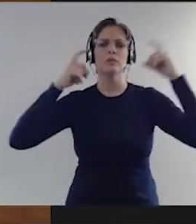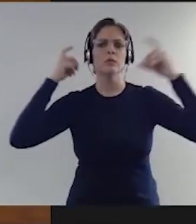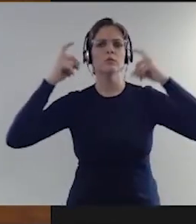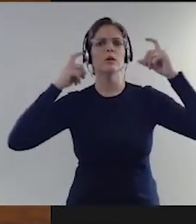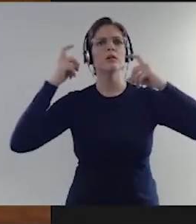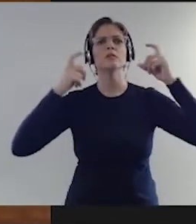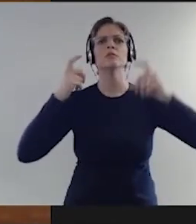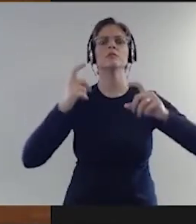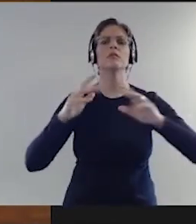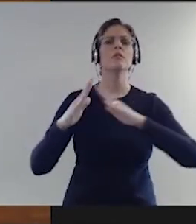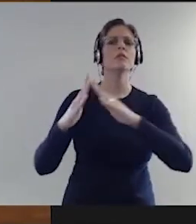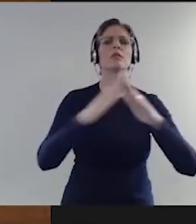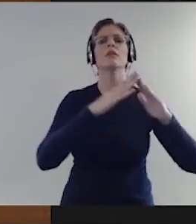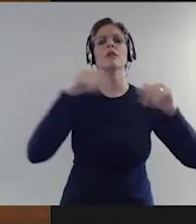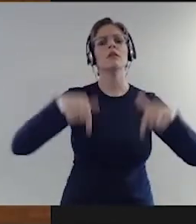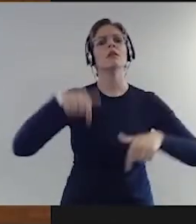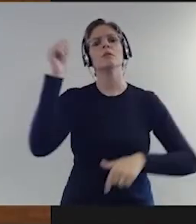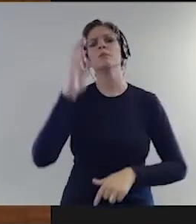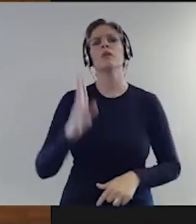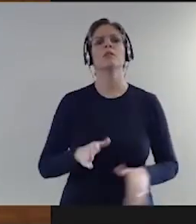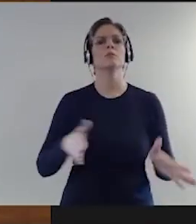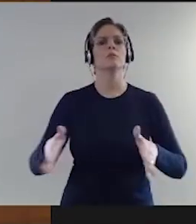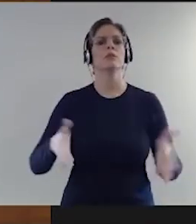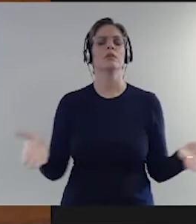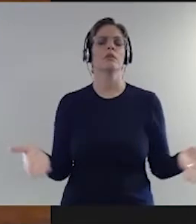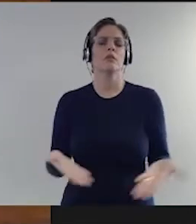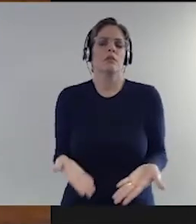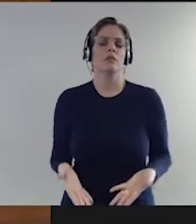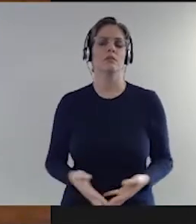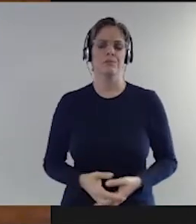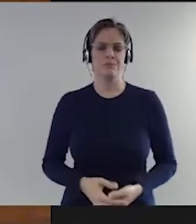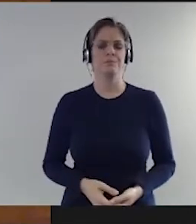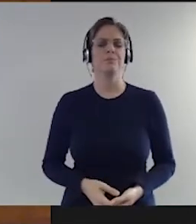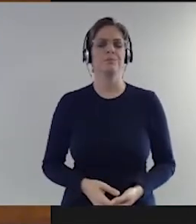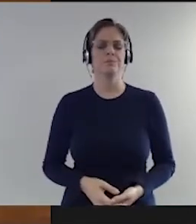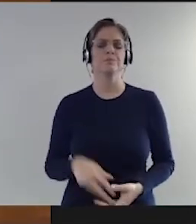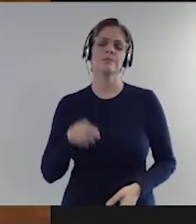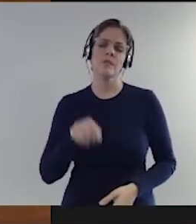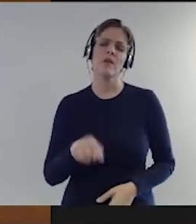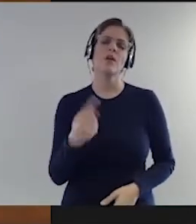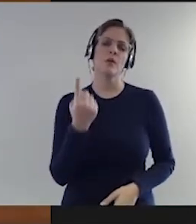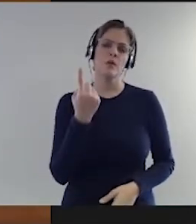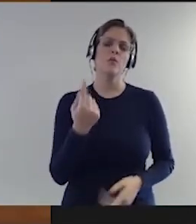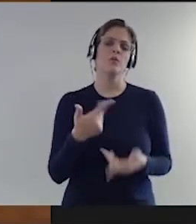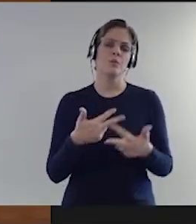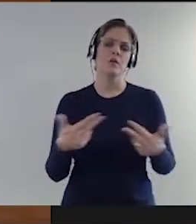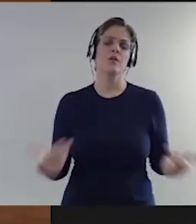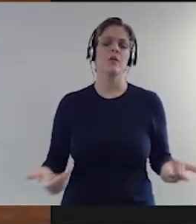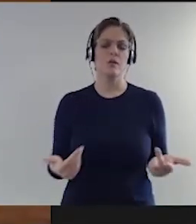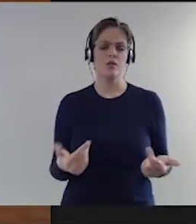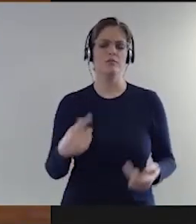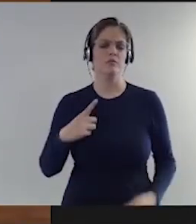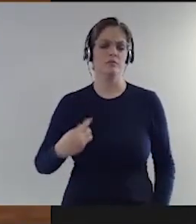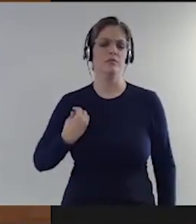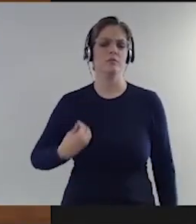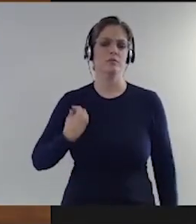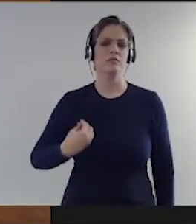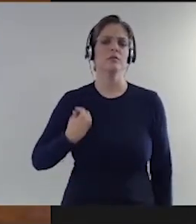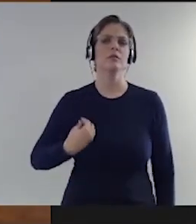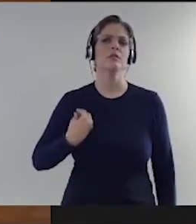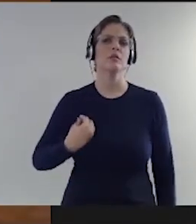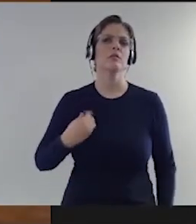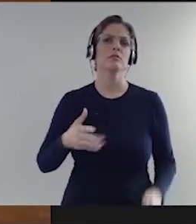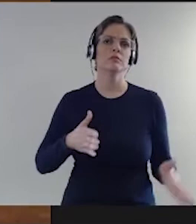com a questão da moradia do Brasil nesse período. Este era um ponto previsto no regime